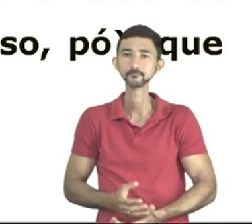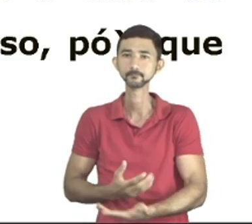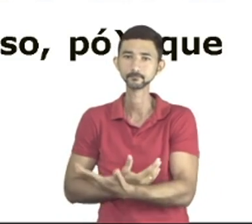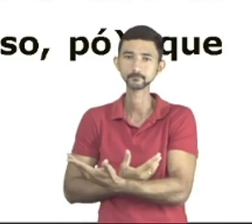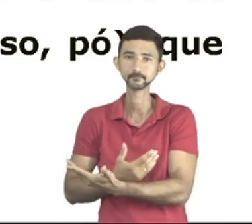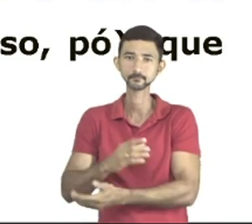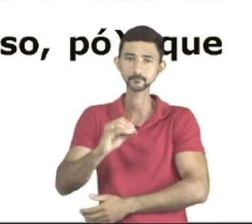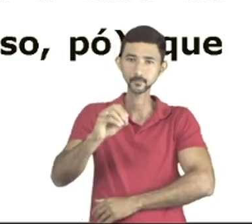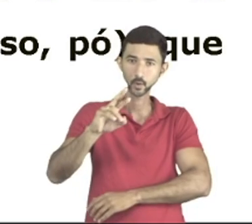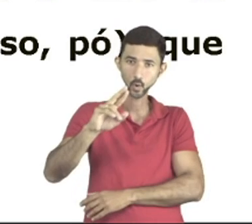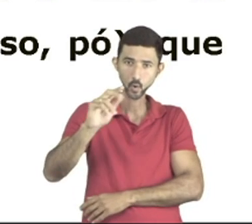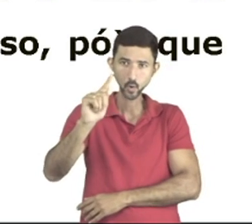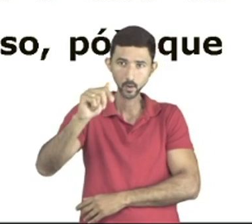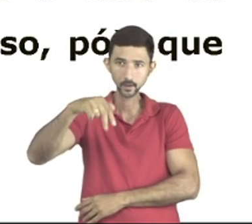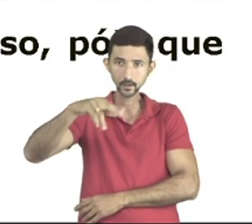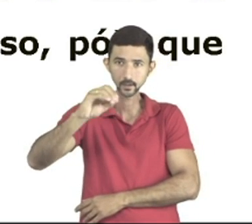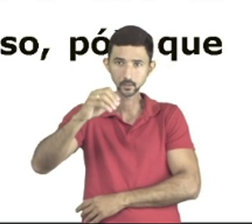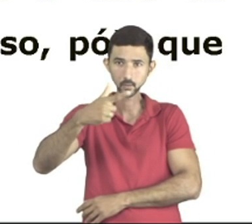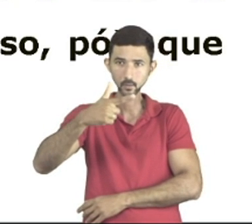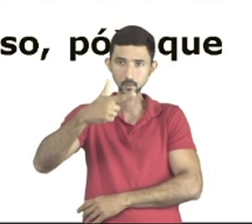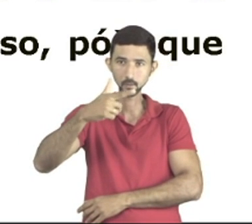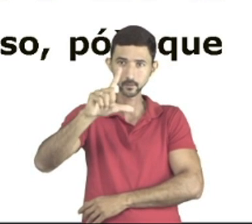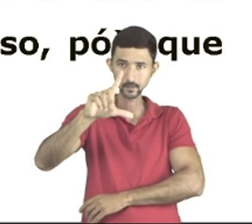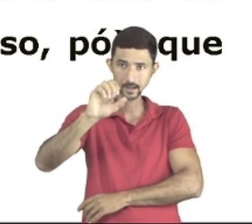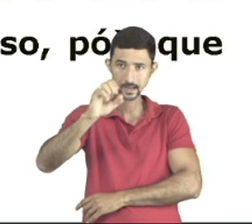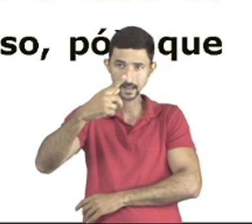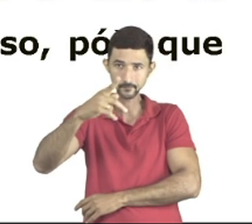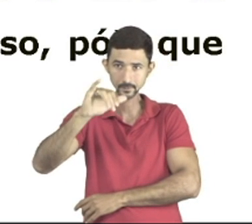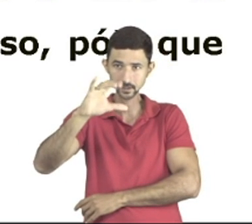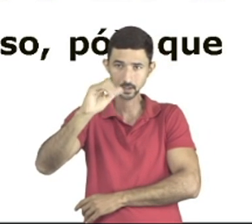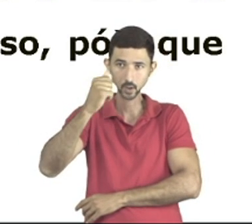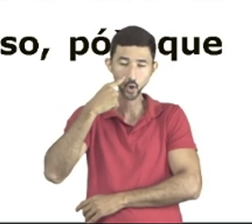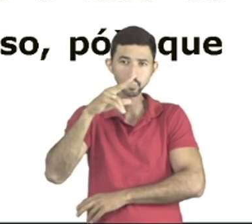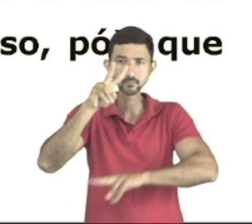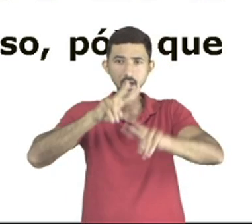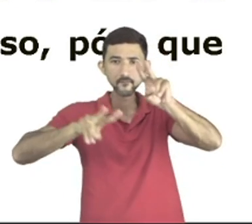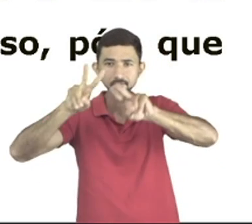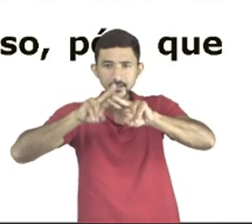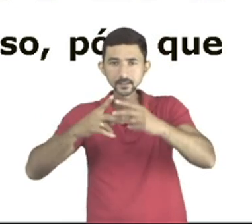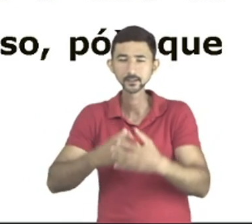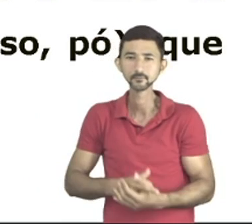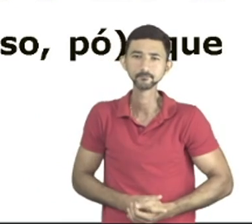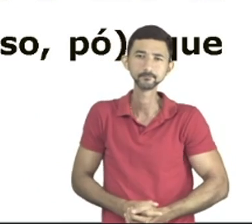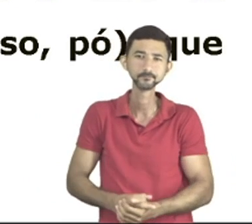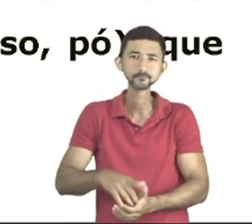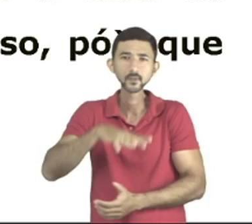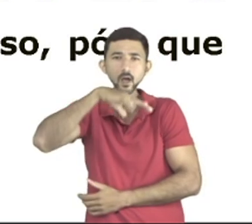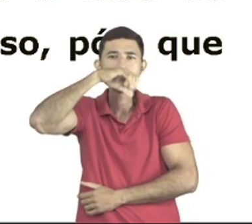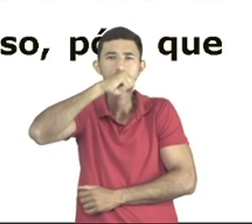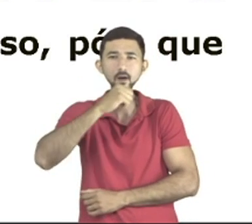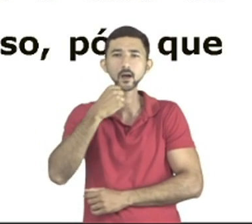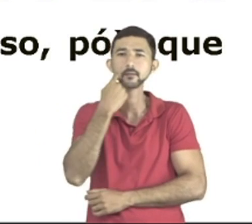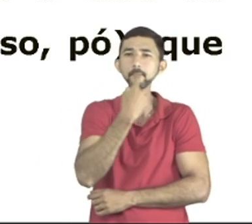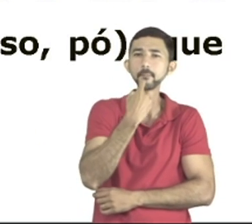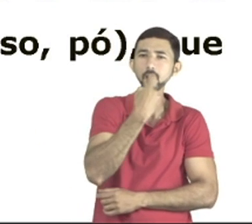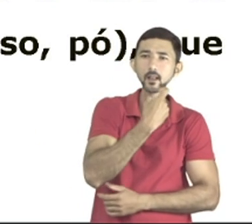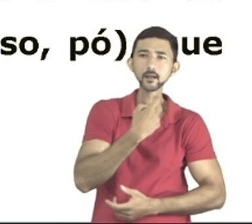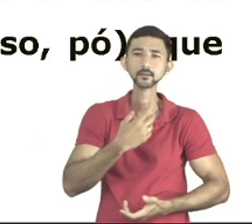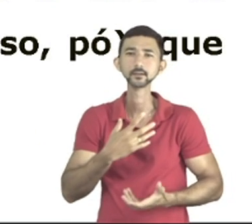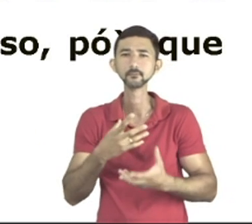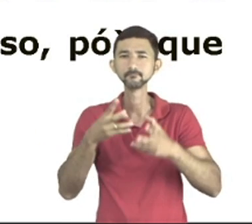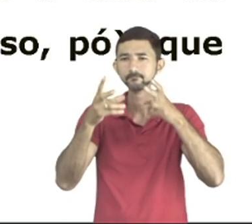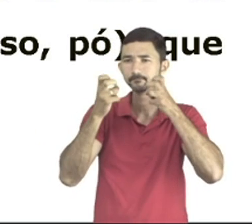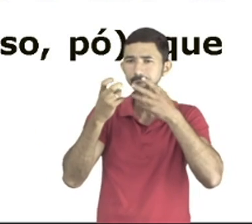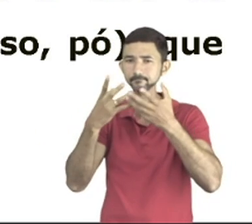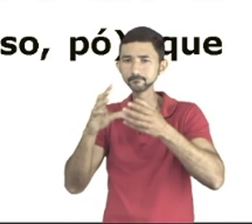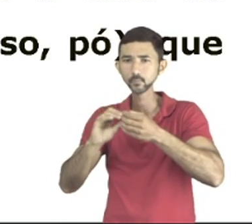Organolépticas estão relacionados com os nossos sentidos, como eu falei, visão, olfato, paladar, estado